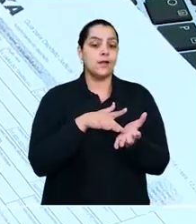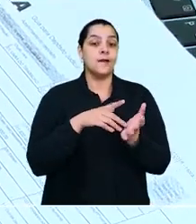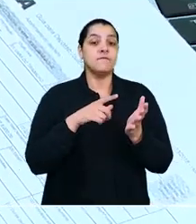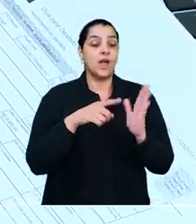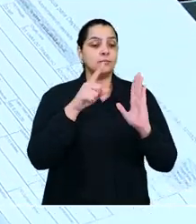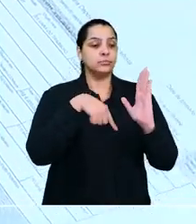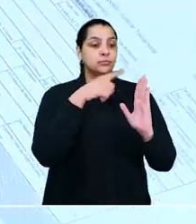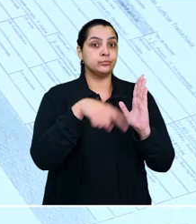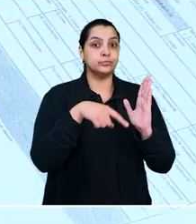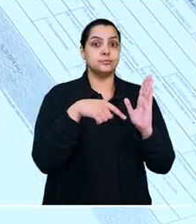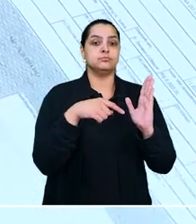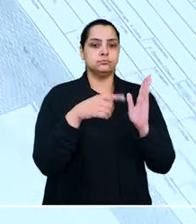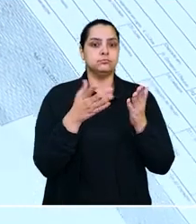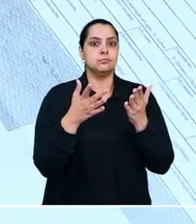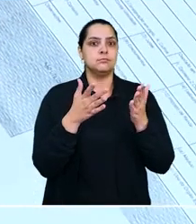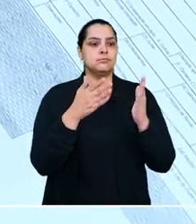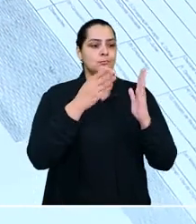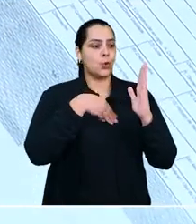Legenda Zanotto